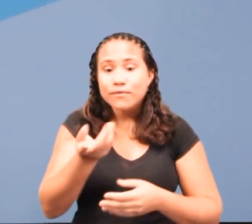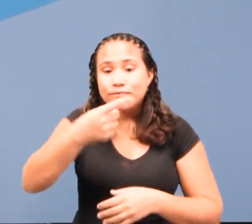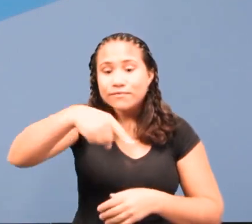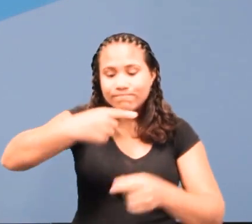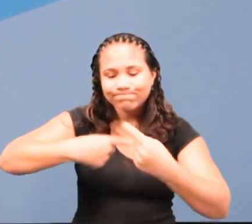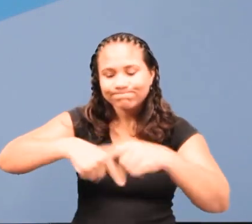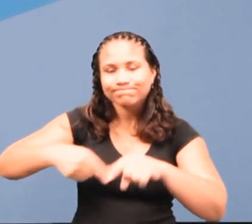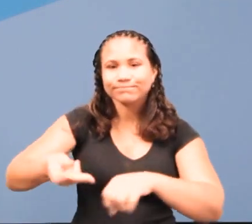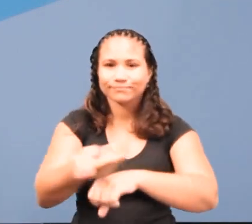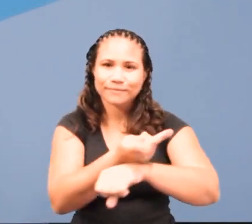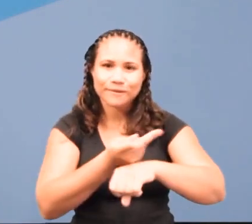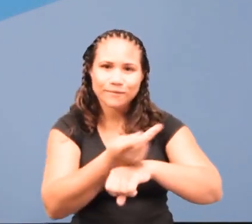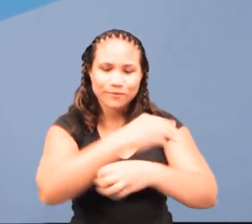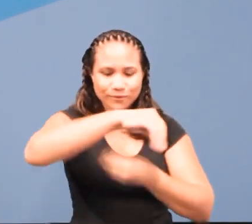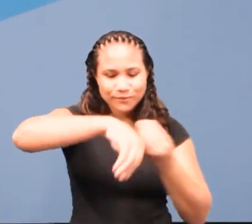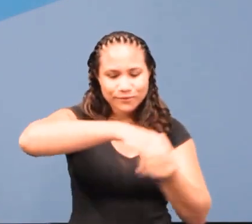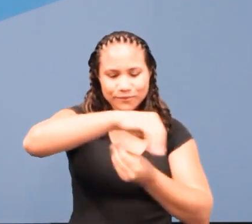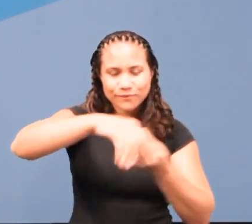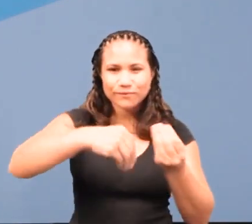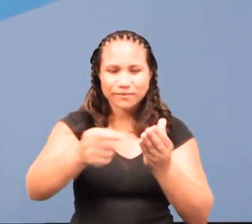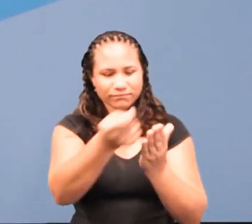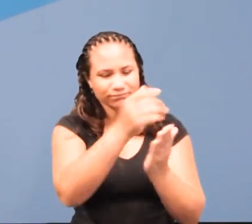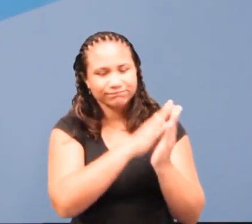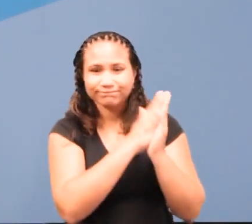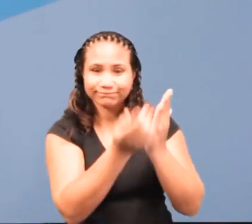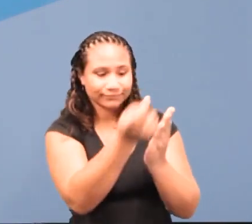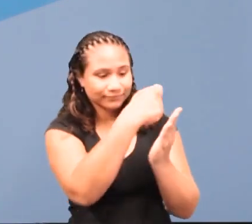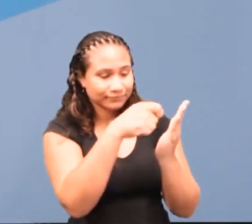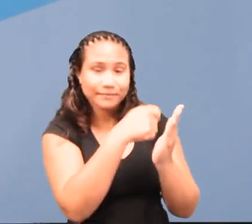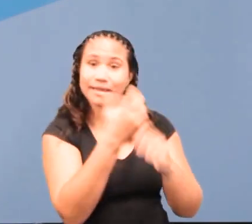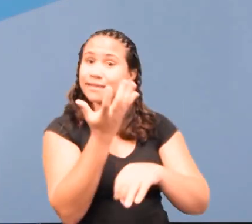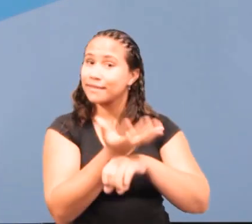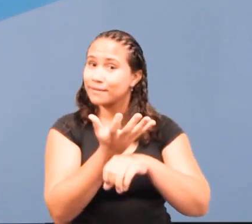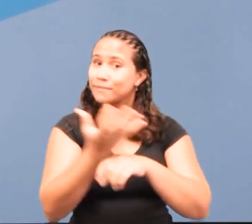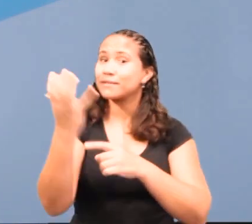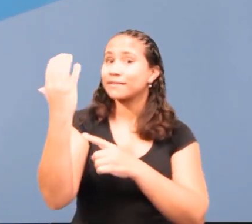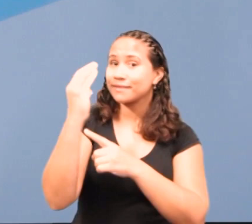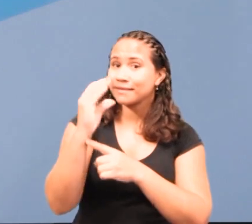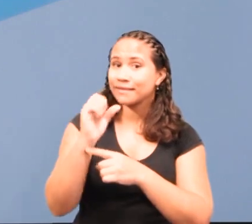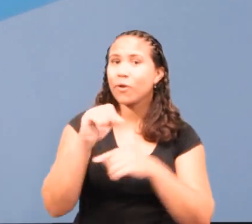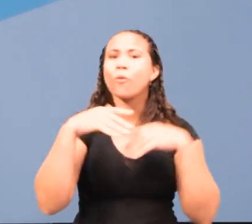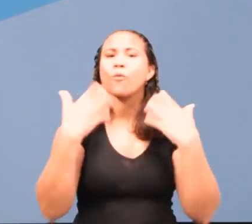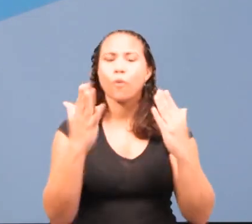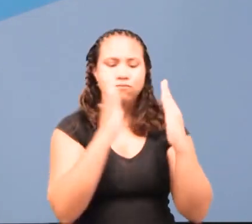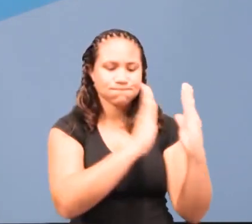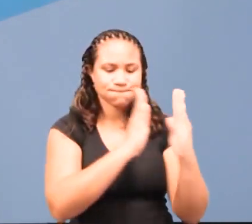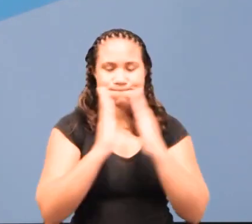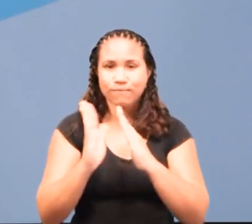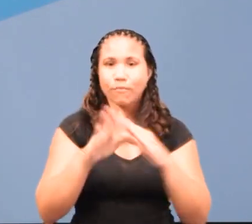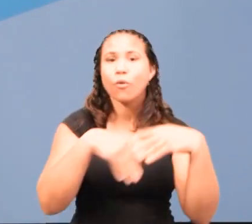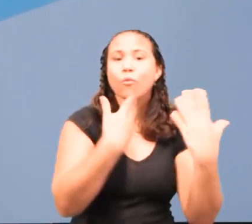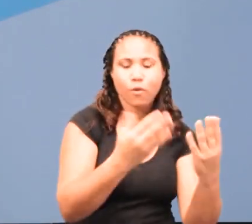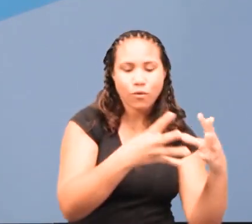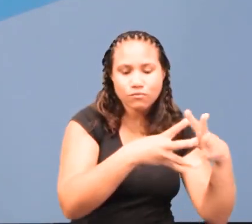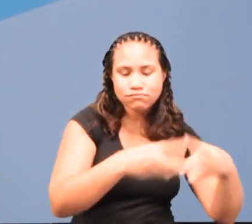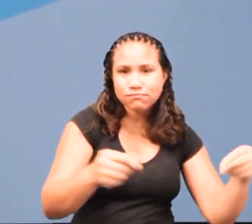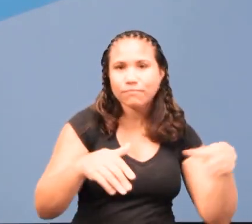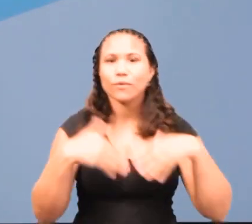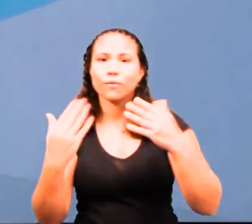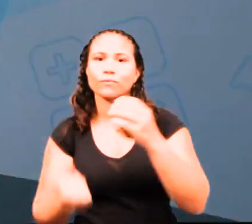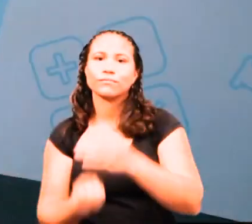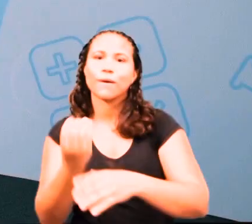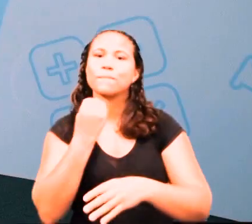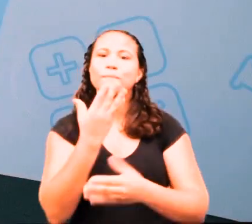sua casa misturas e vocês anotem no seu caderno de ciências quais delas são homogêneas e quais são heterogêneas, ok?